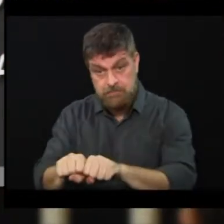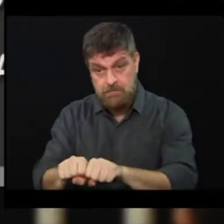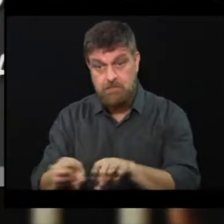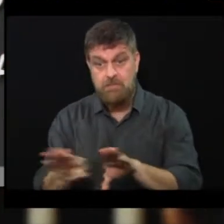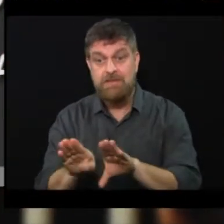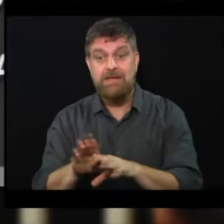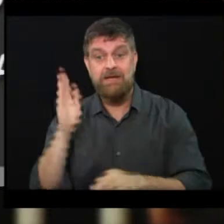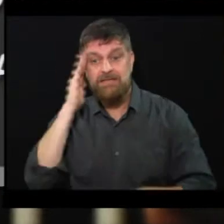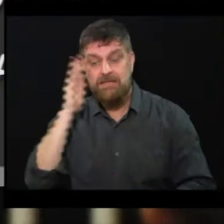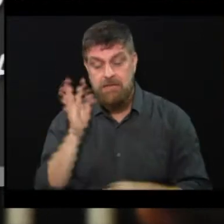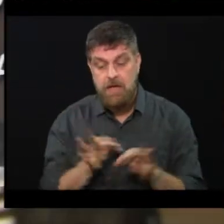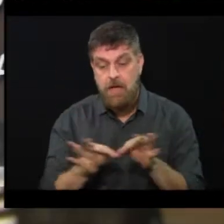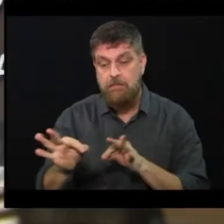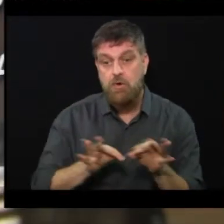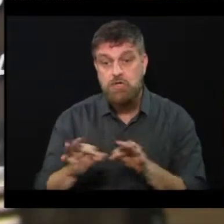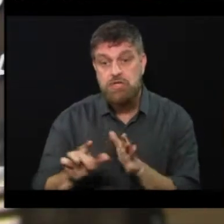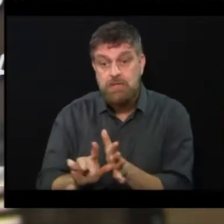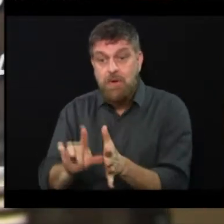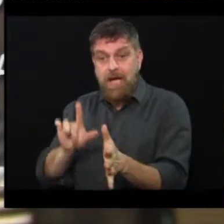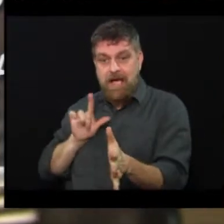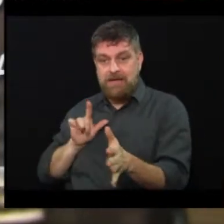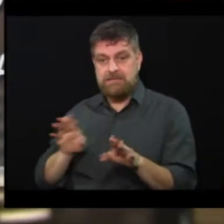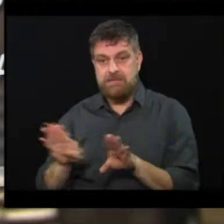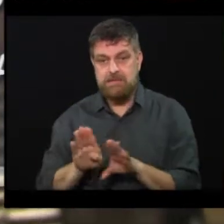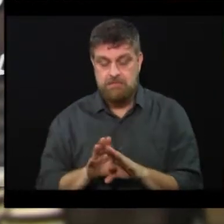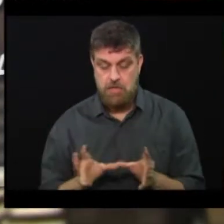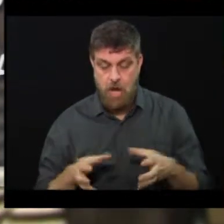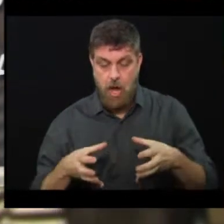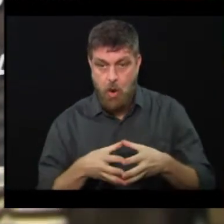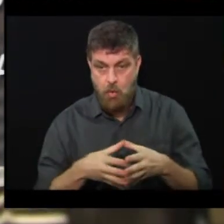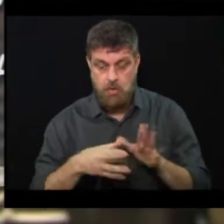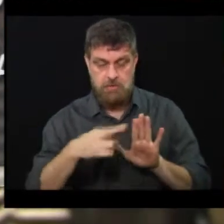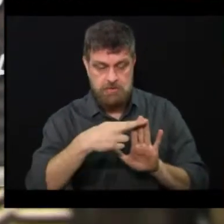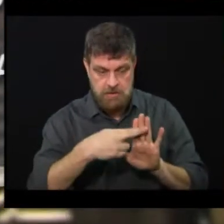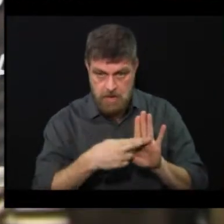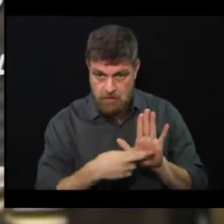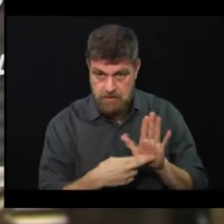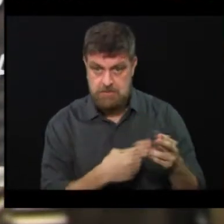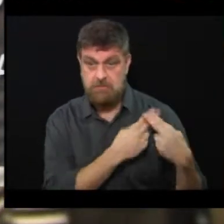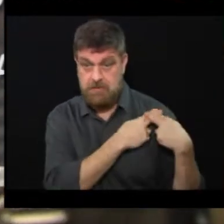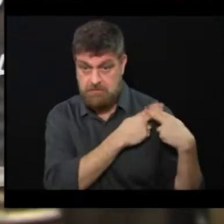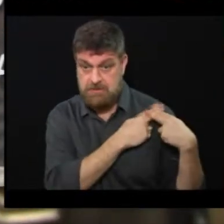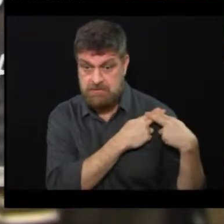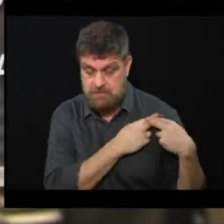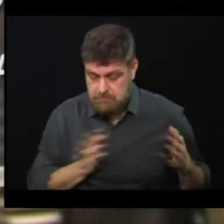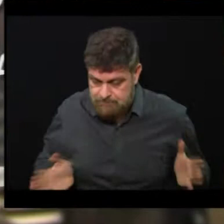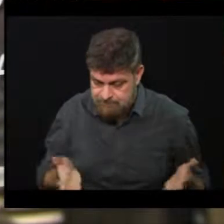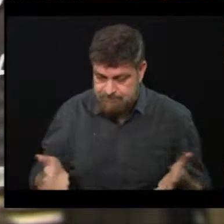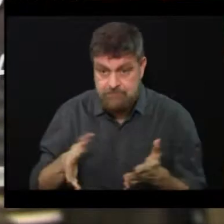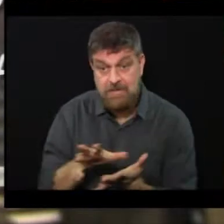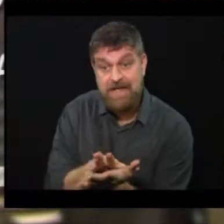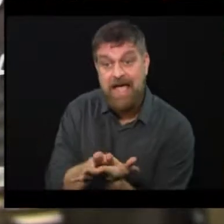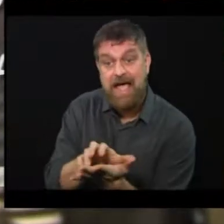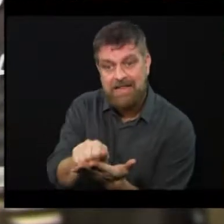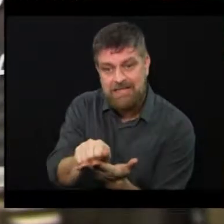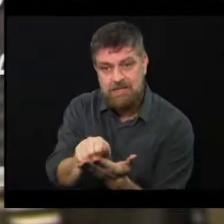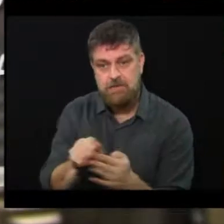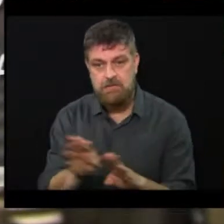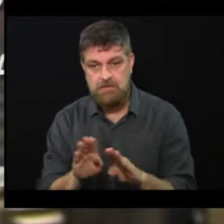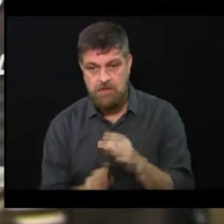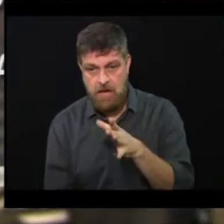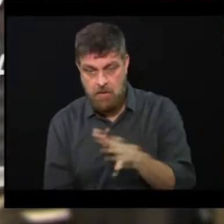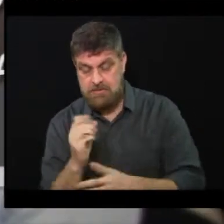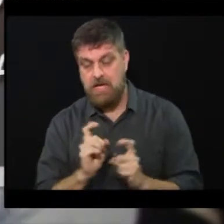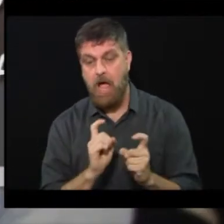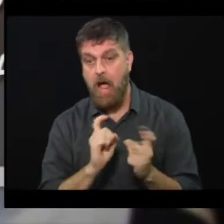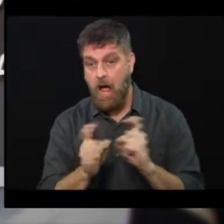elaboração de pré-projetos formar comissão de regularização fundiária mobilização e cadastramento realização de